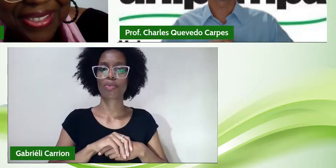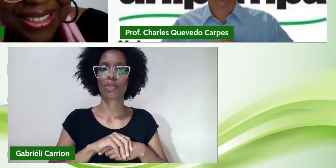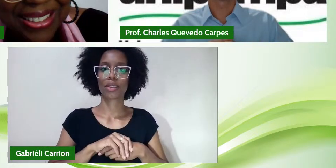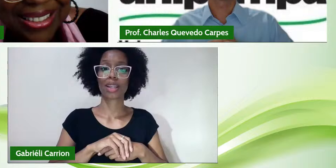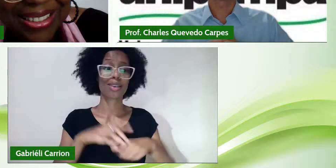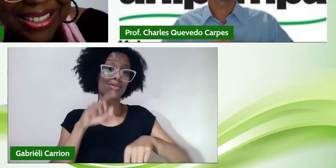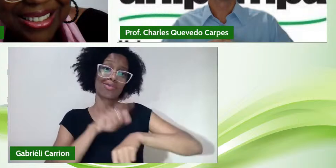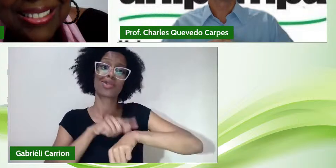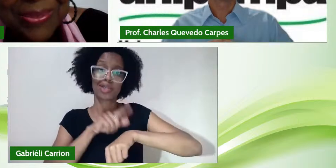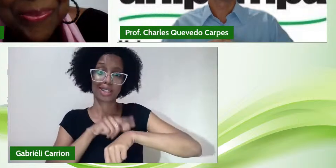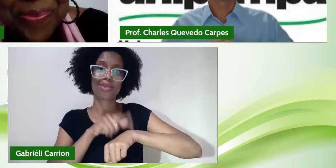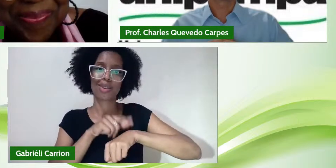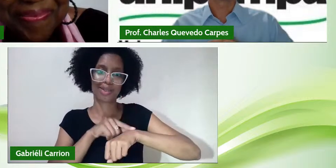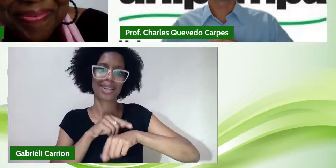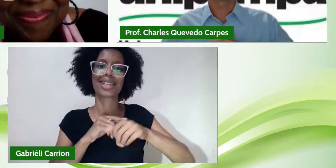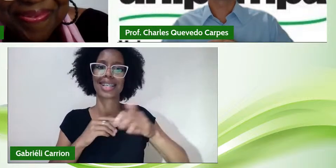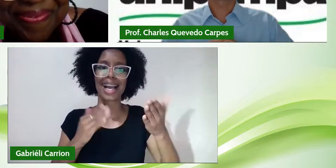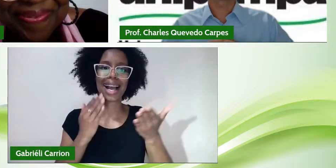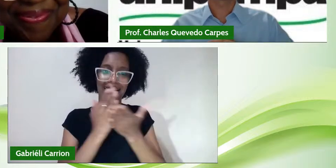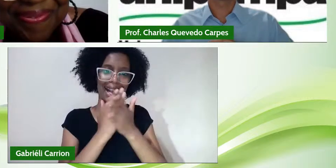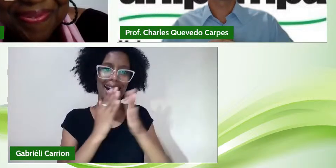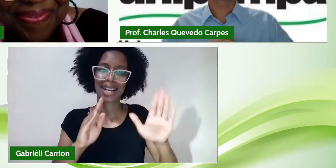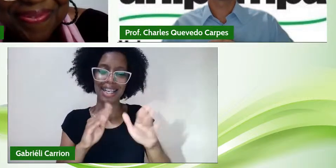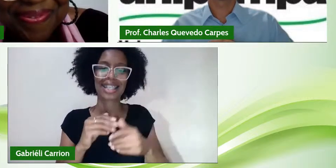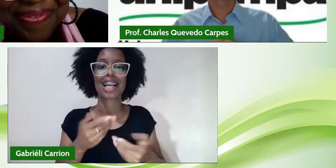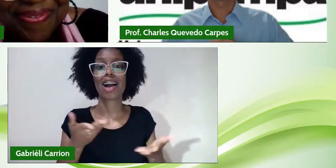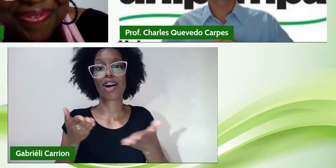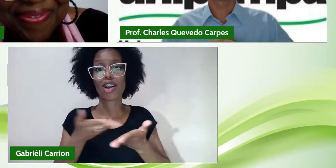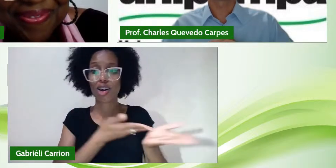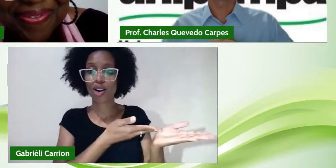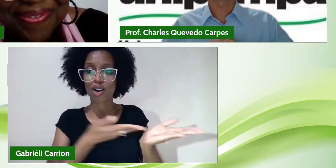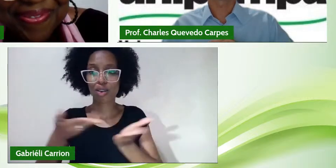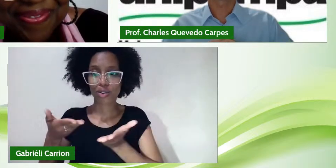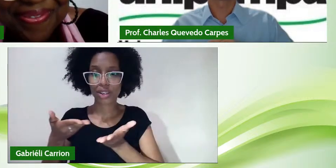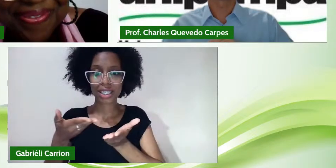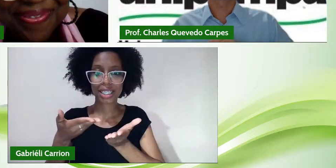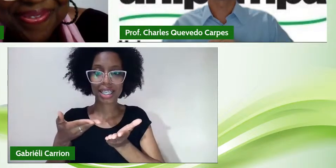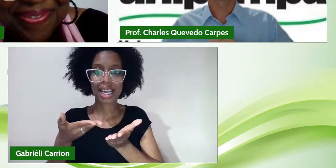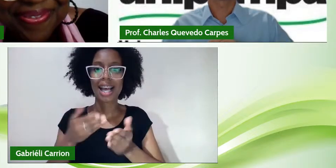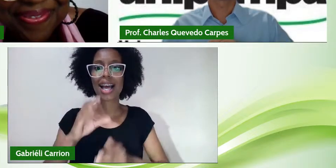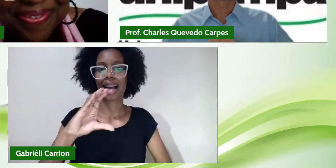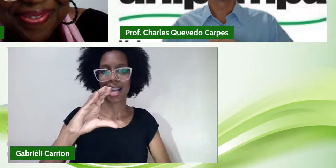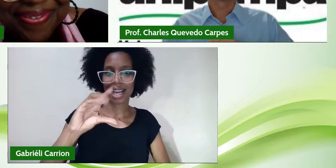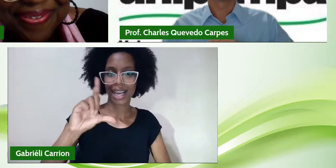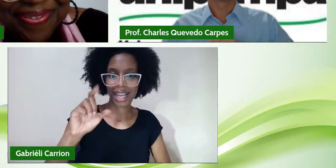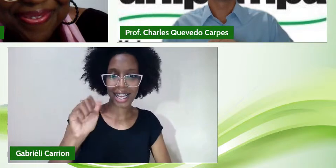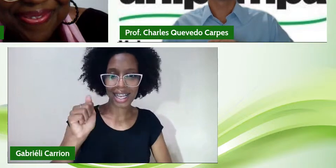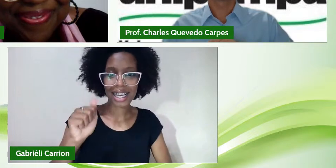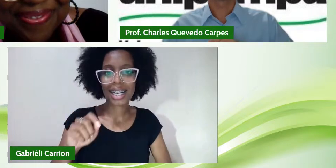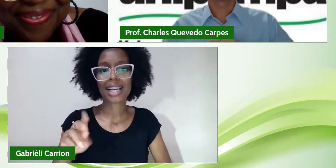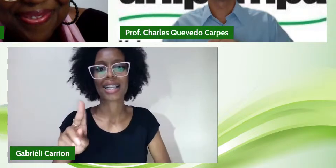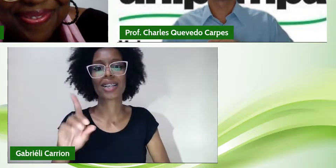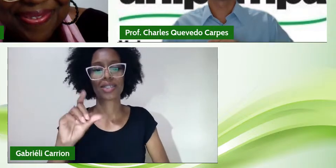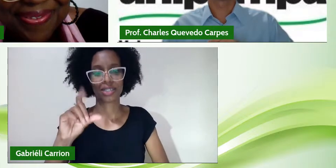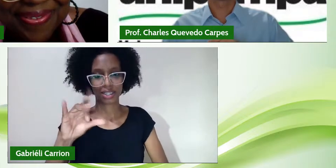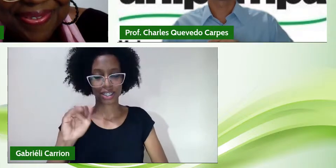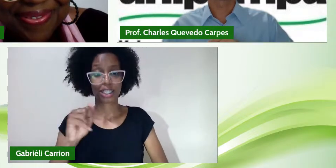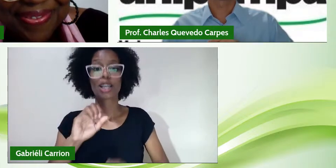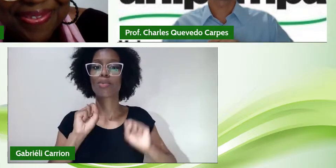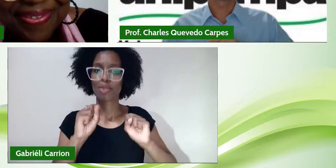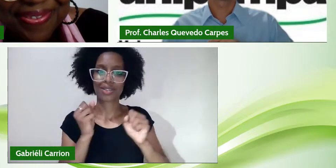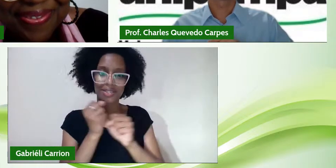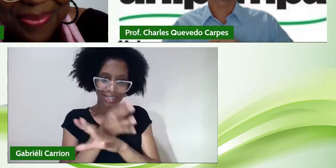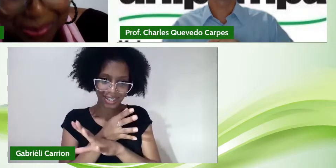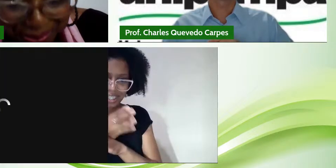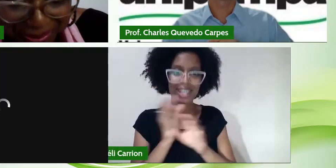está estourando, né? Eu vou, então, passar a palavra à Cláudia, tá? Para que ela faça o encerramento, então,